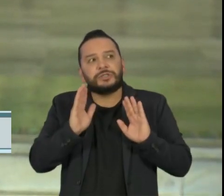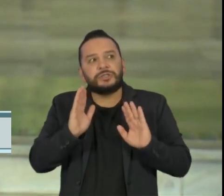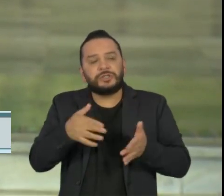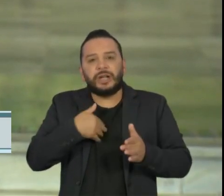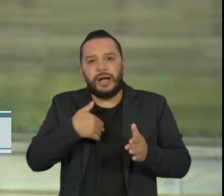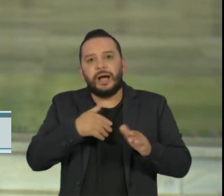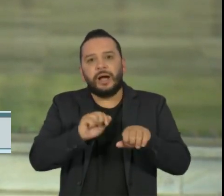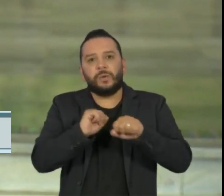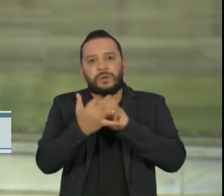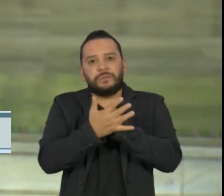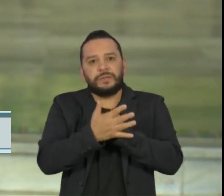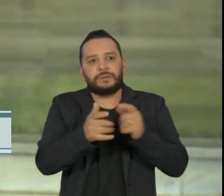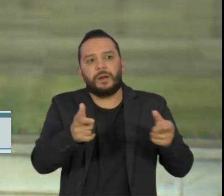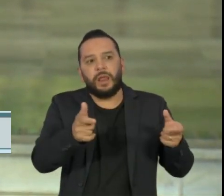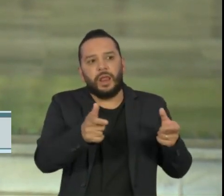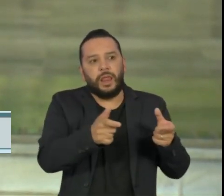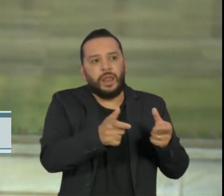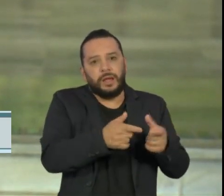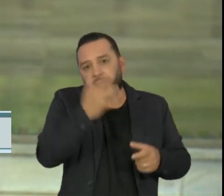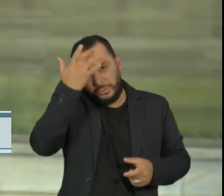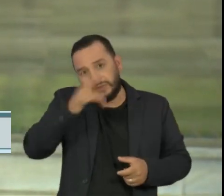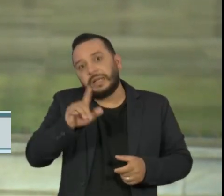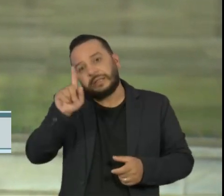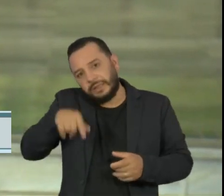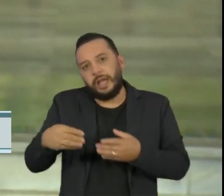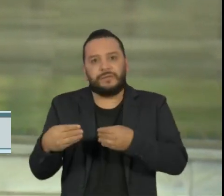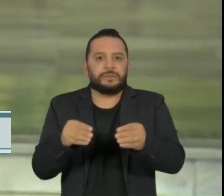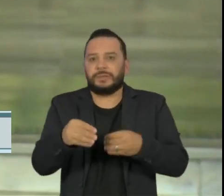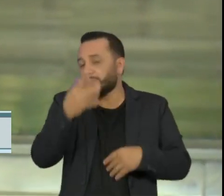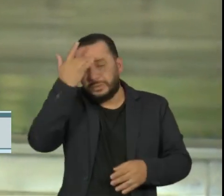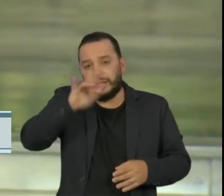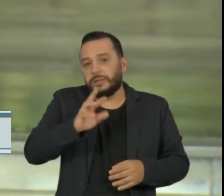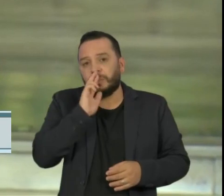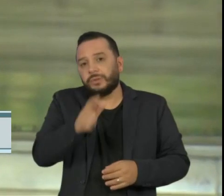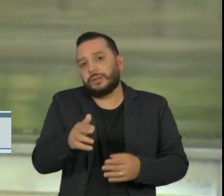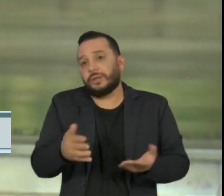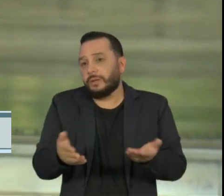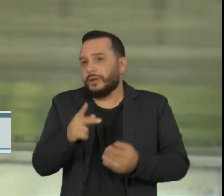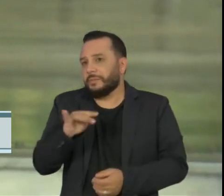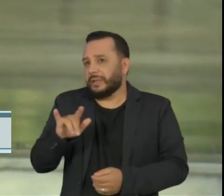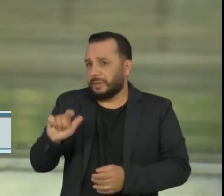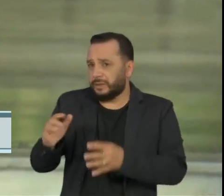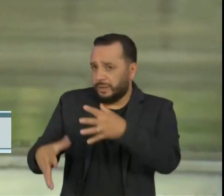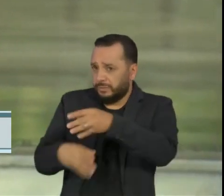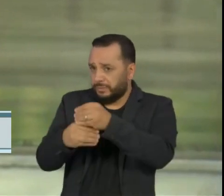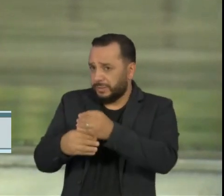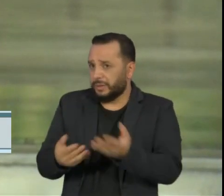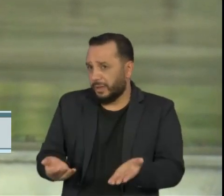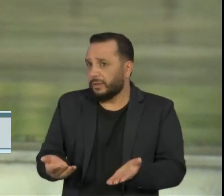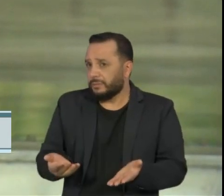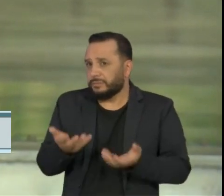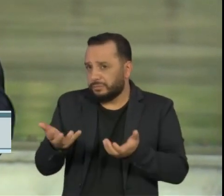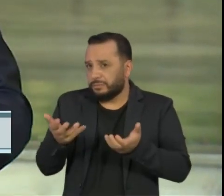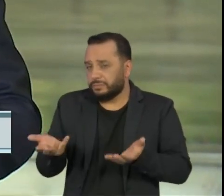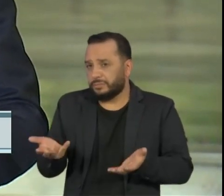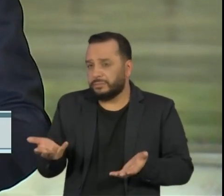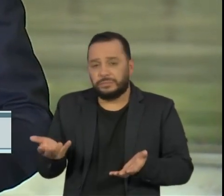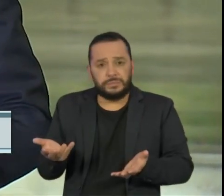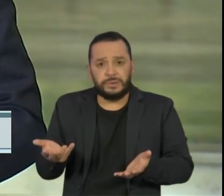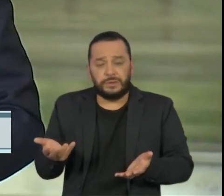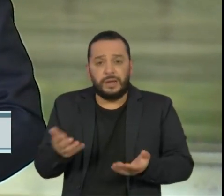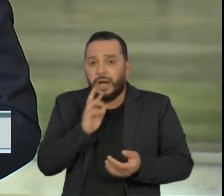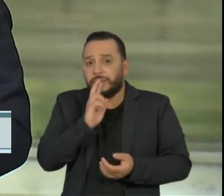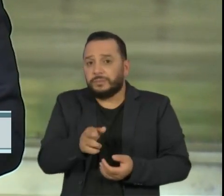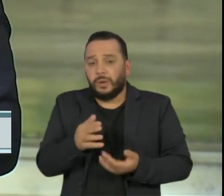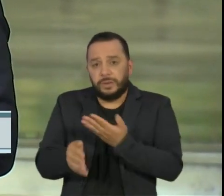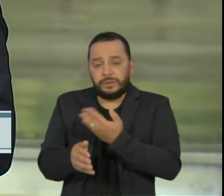de médio prazo e não de curto prazo, Will. Mas, Patrícia Ellen, se você desejar complementar a resposta à questão